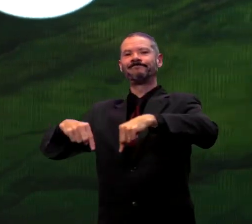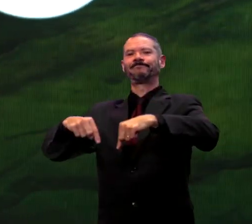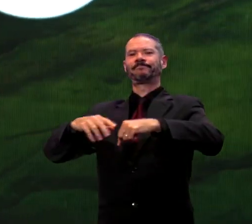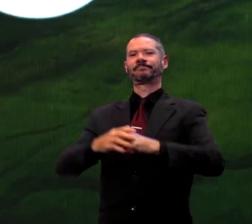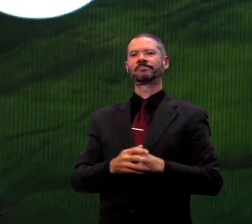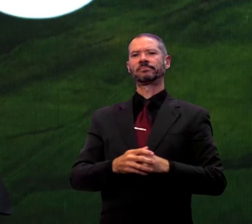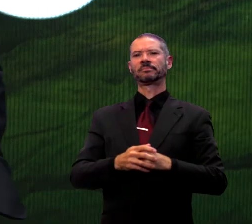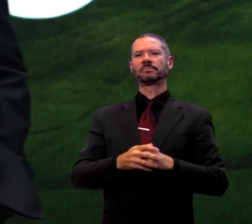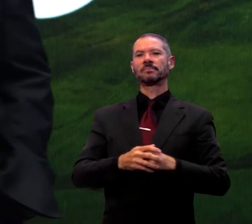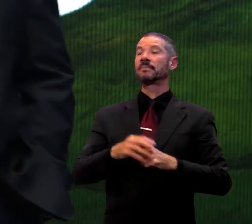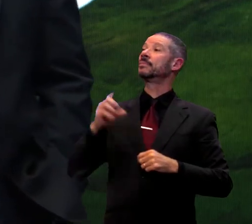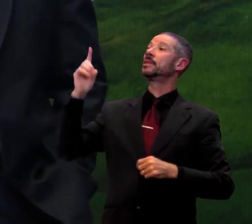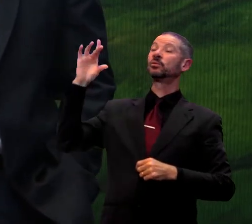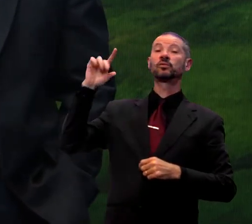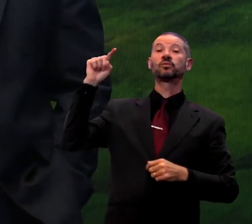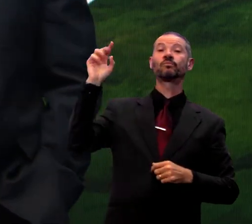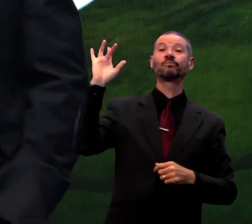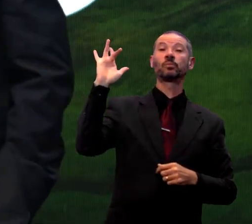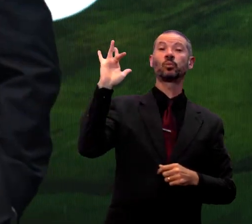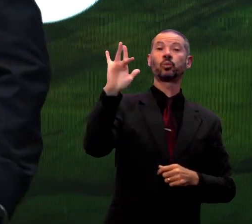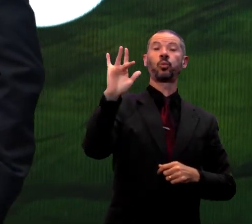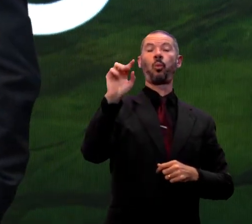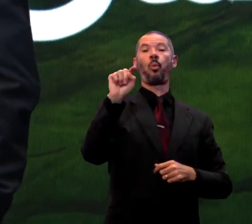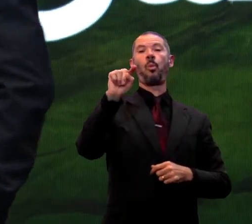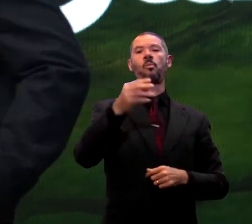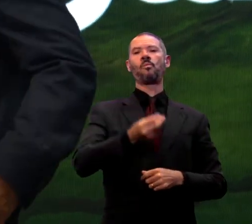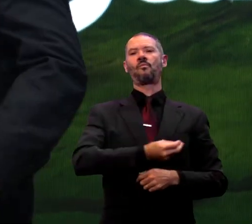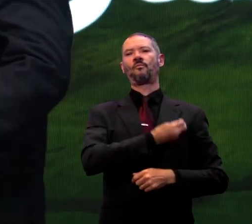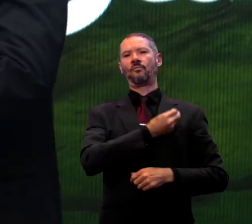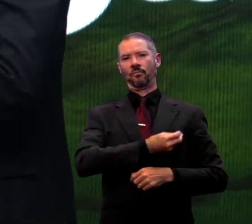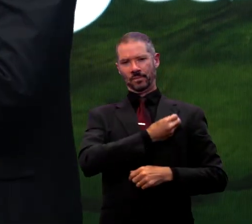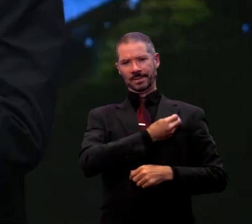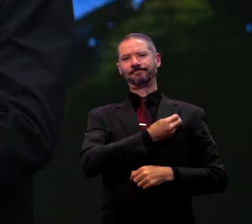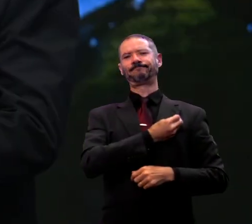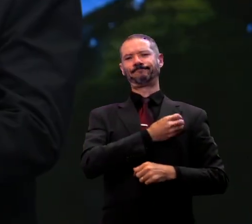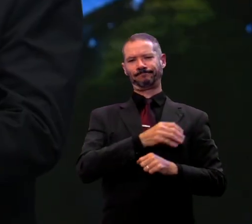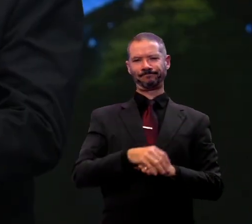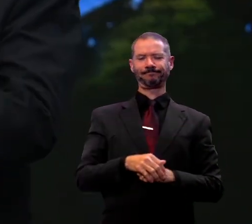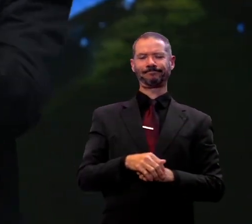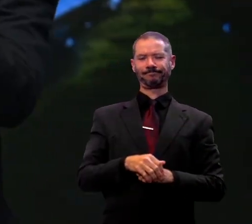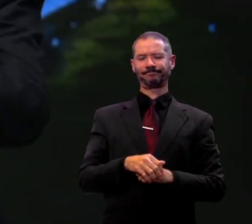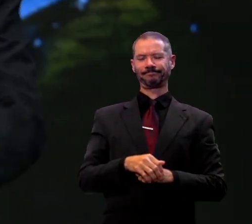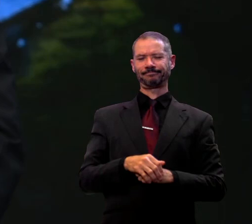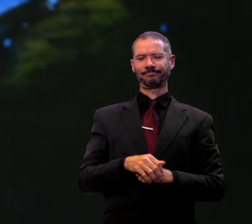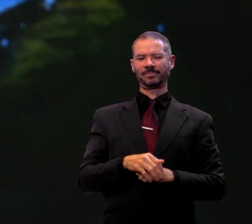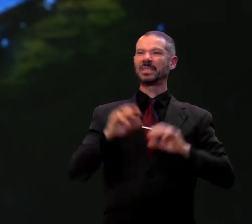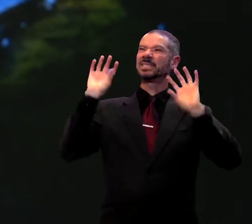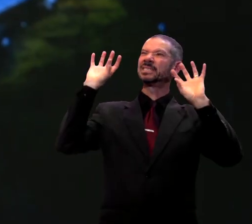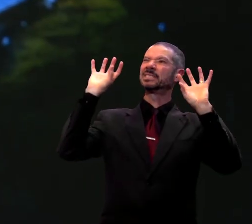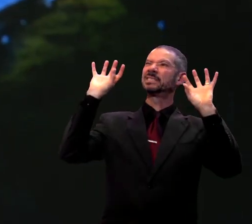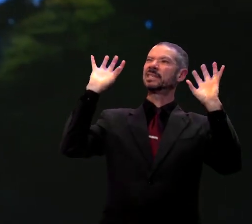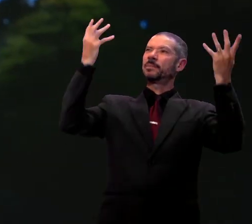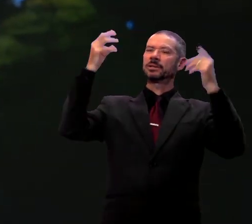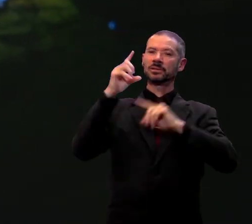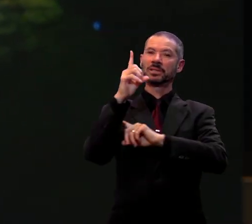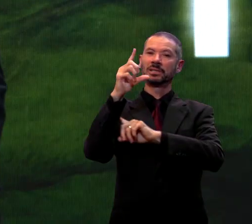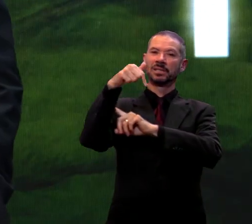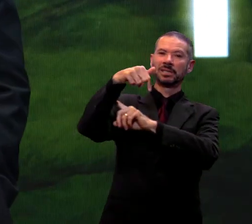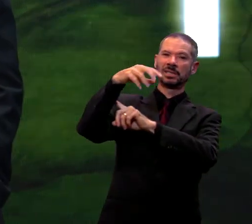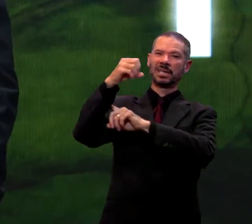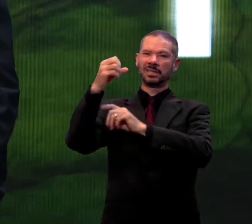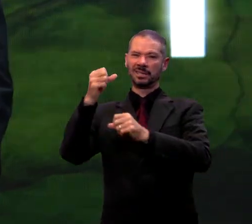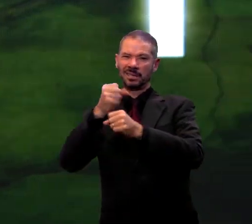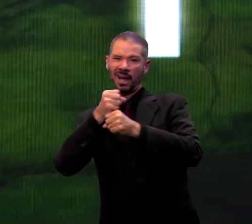Deus te trouxe a esse lugar não só por causa de uma celebração dos 170 anos da